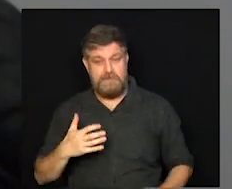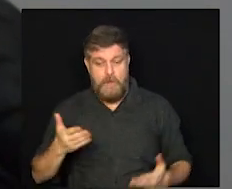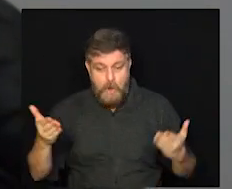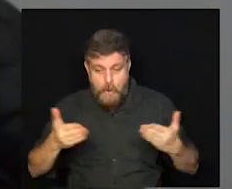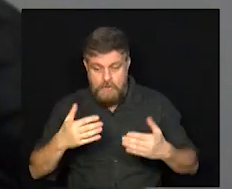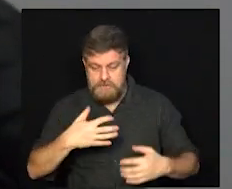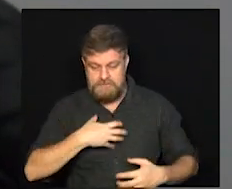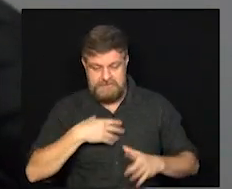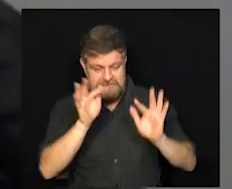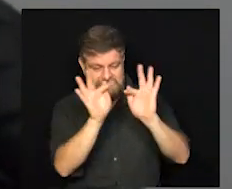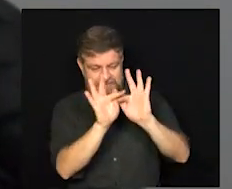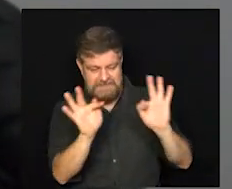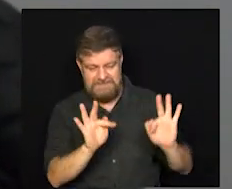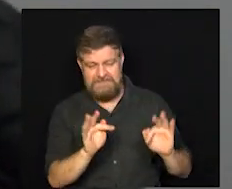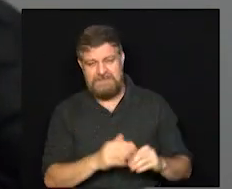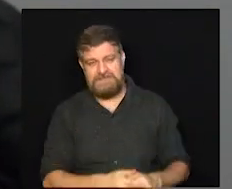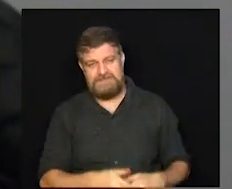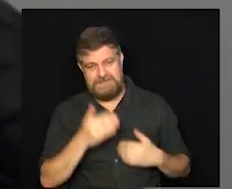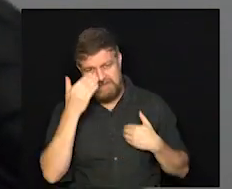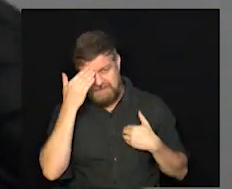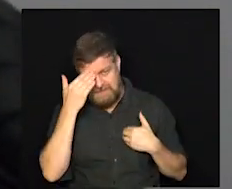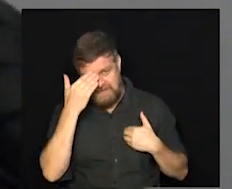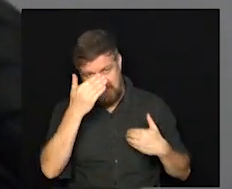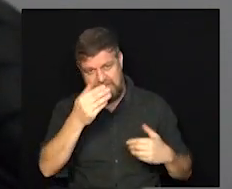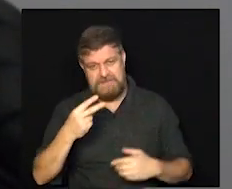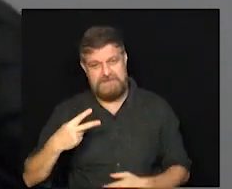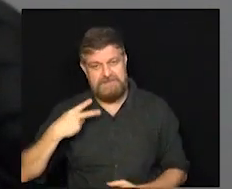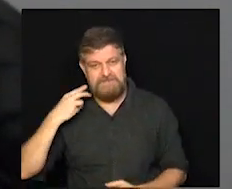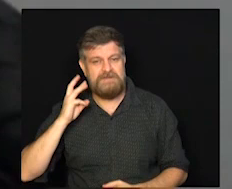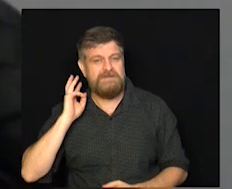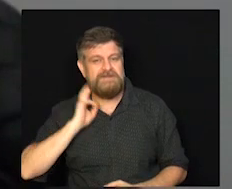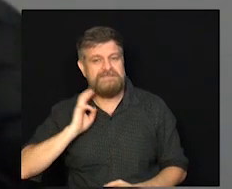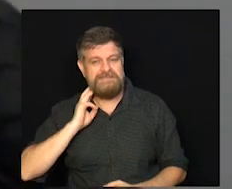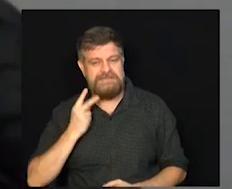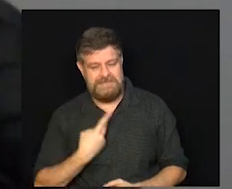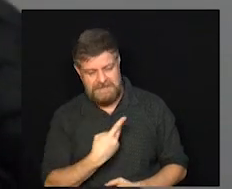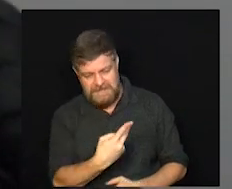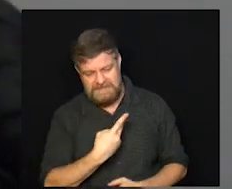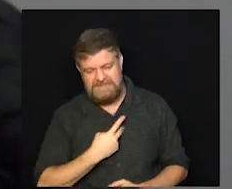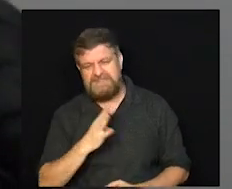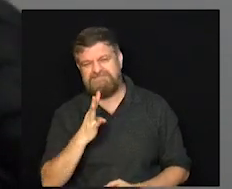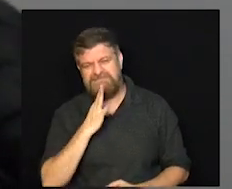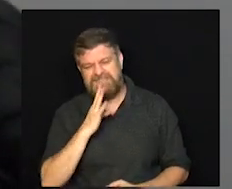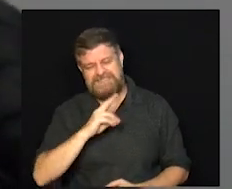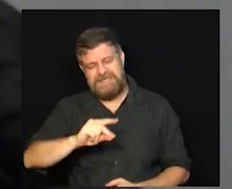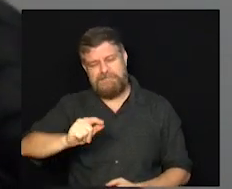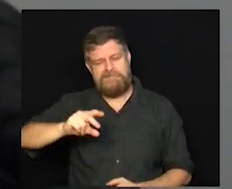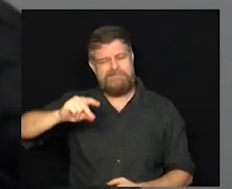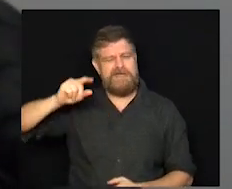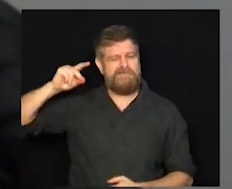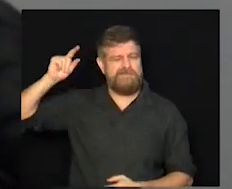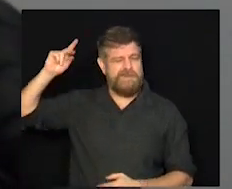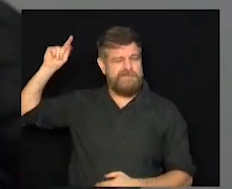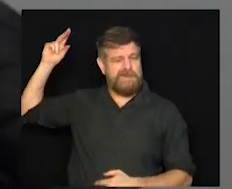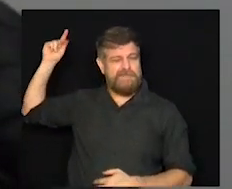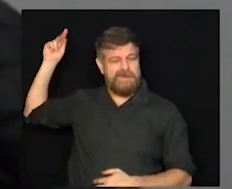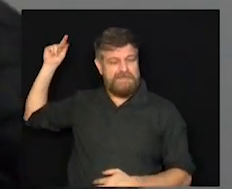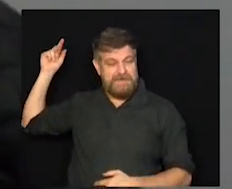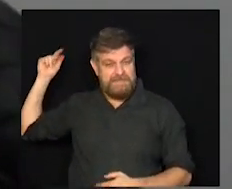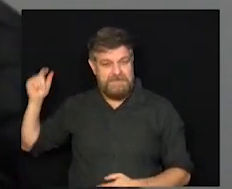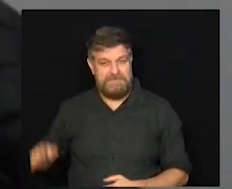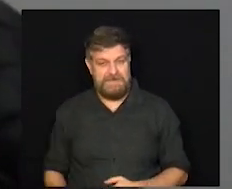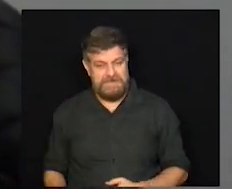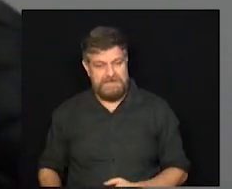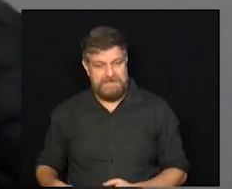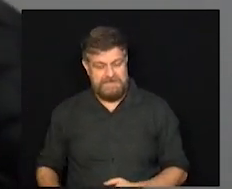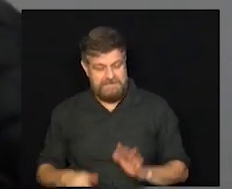participar disso. Agradeço ao Cecílio aí, que nós já nos conhecemos há tantos anos, e feliz por ver toda essa